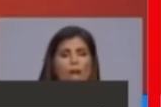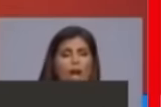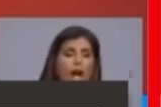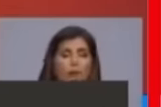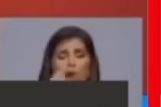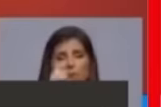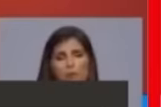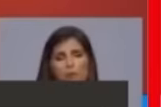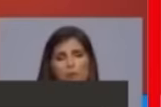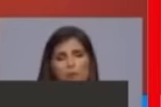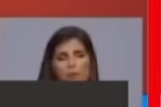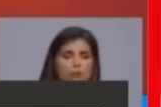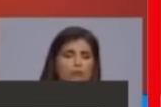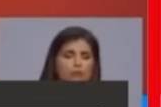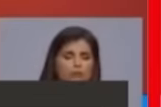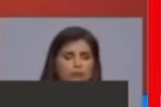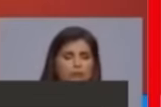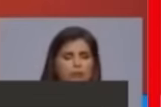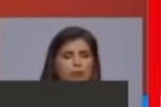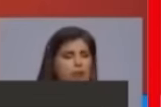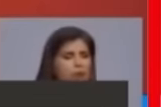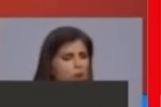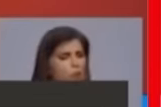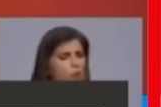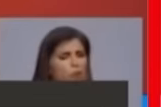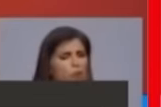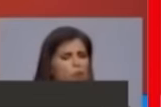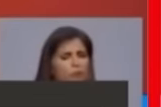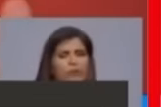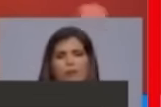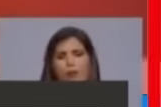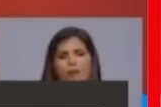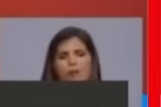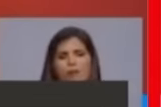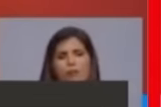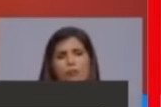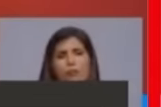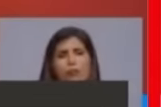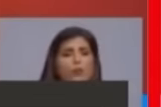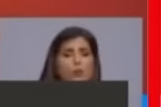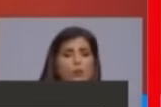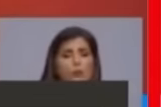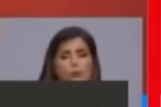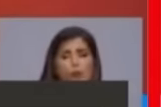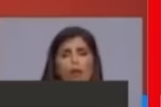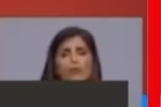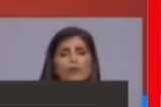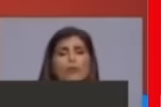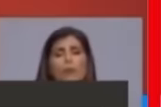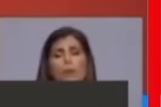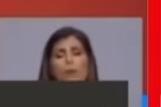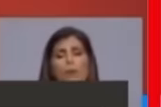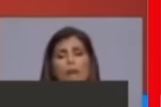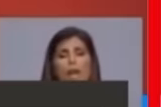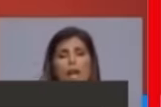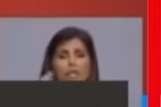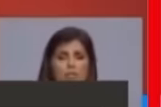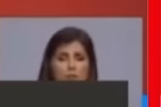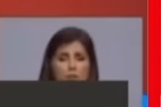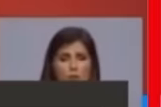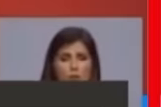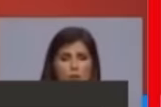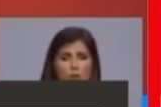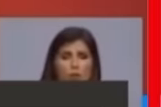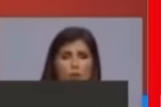assumir o poder ocuparam é o Supremo Tribunal Federal ocuparam o Palácio do